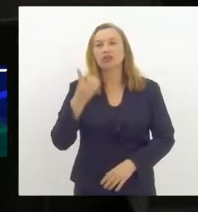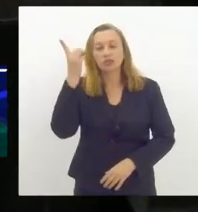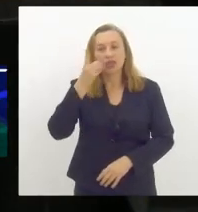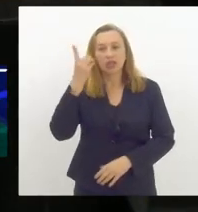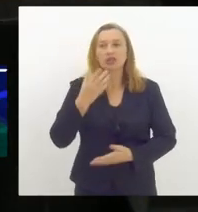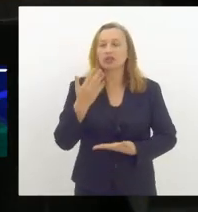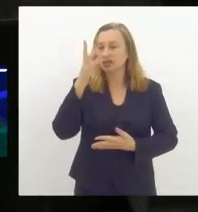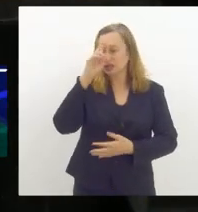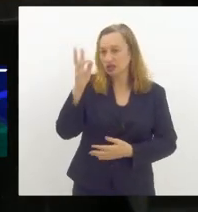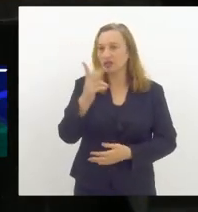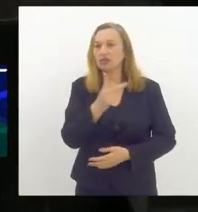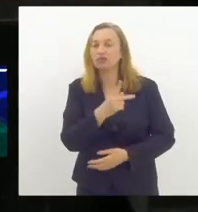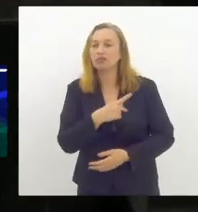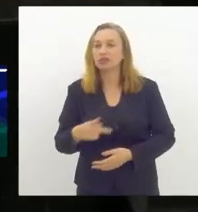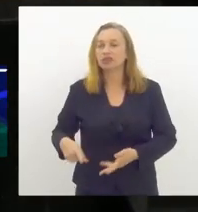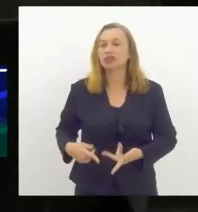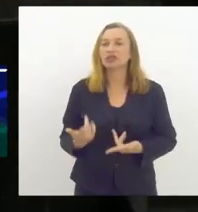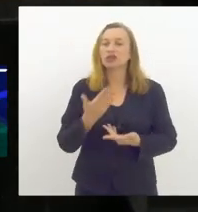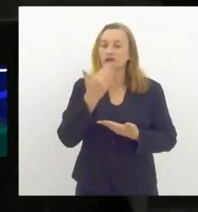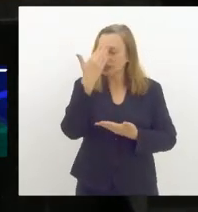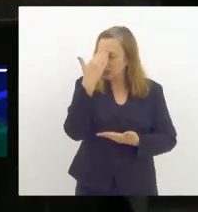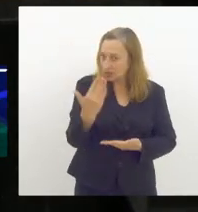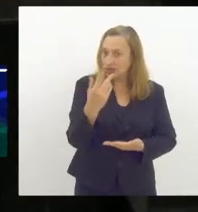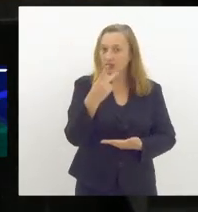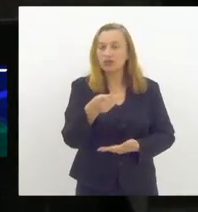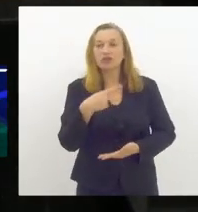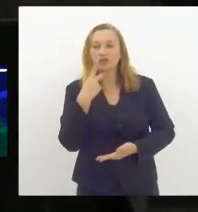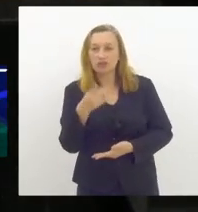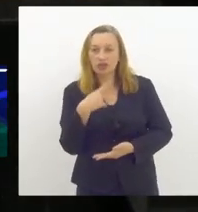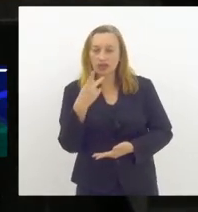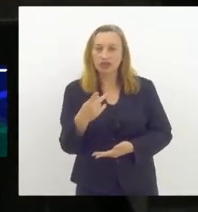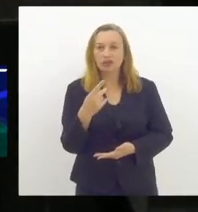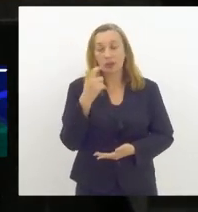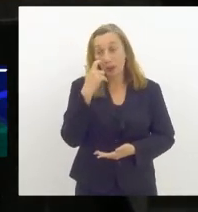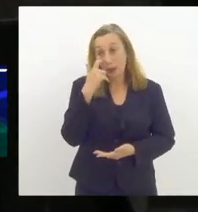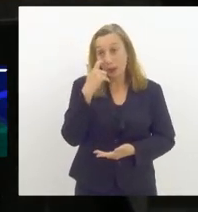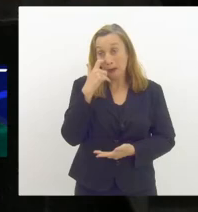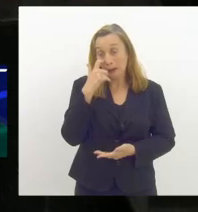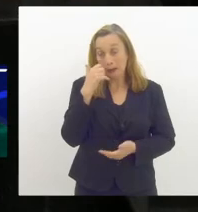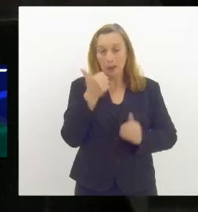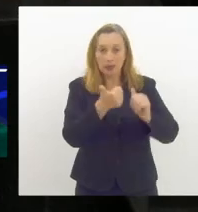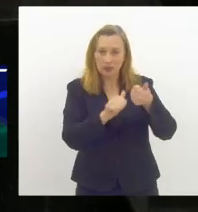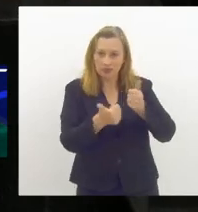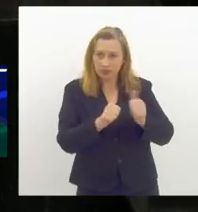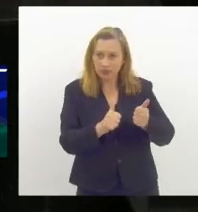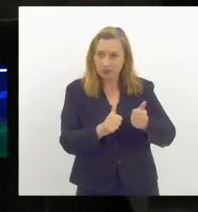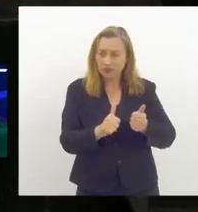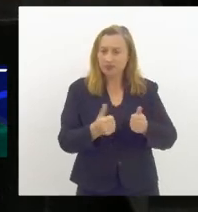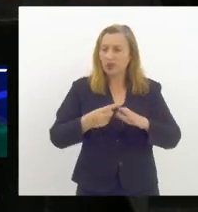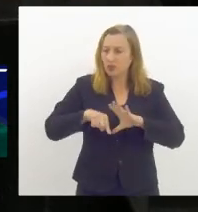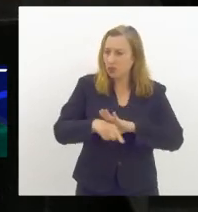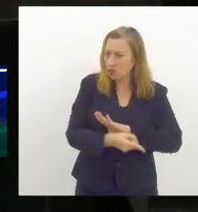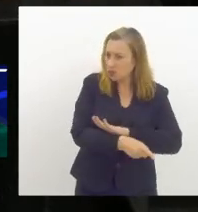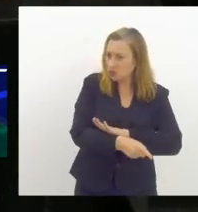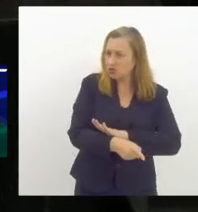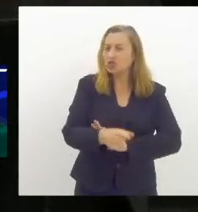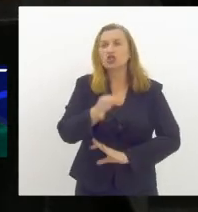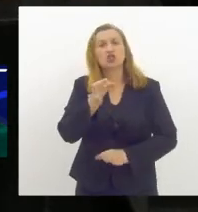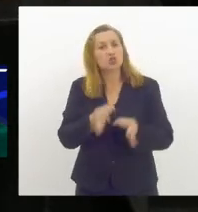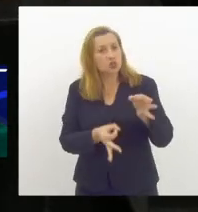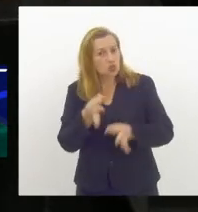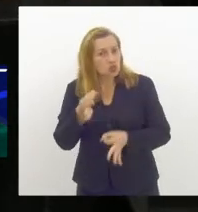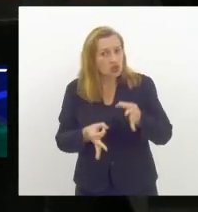presidente Eu que agradeço o seu a parte uma análise bastante aprofundada